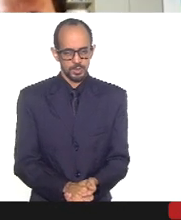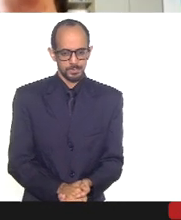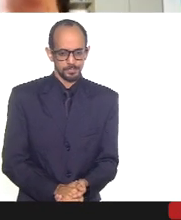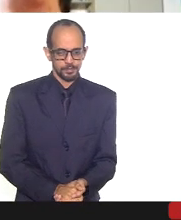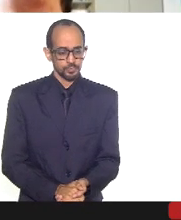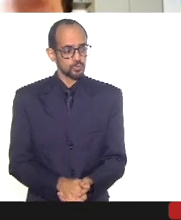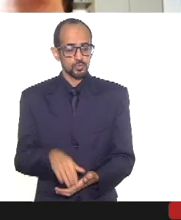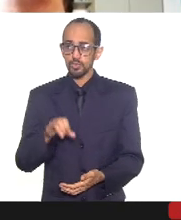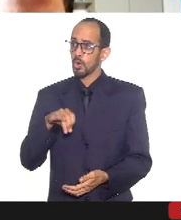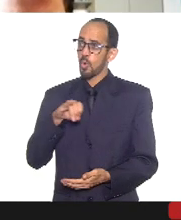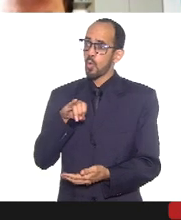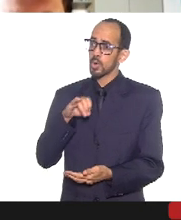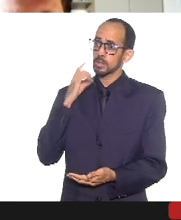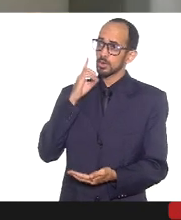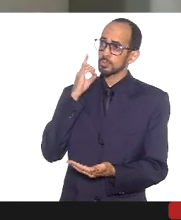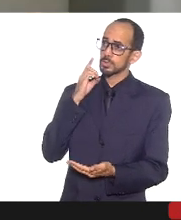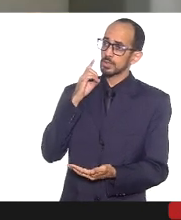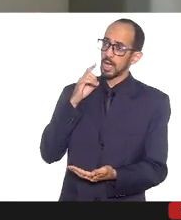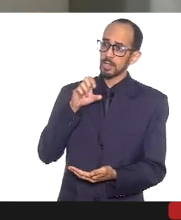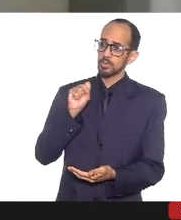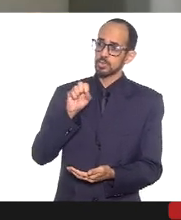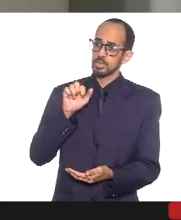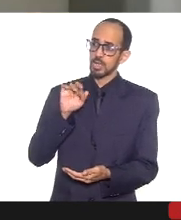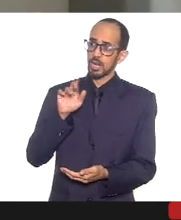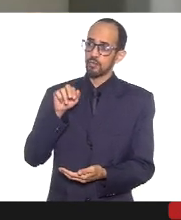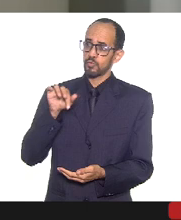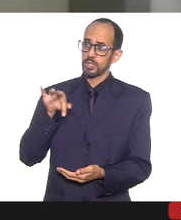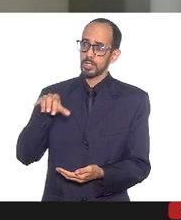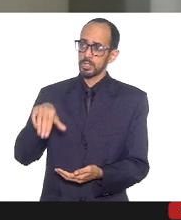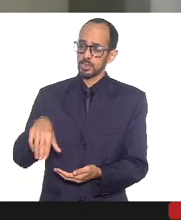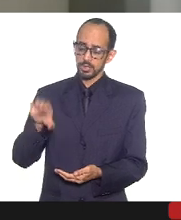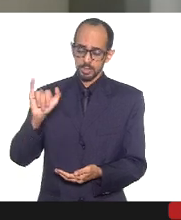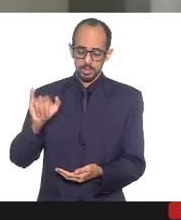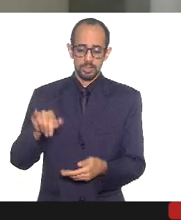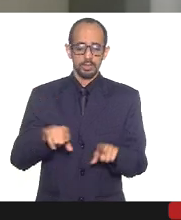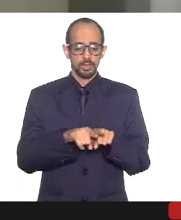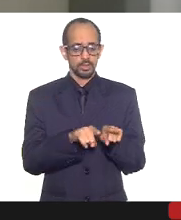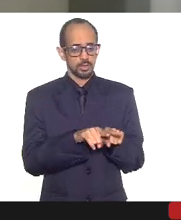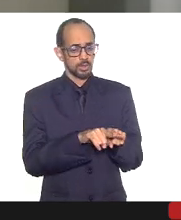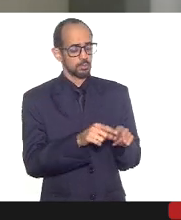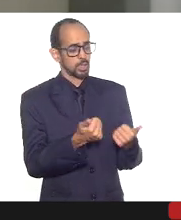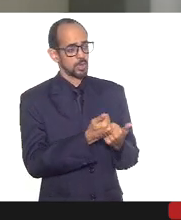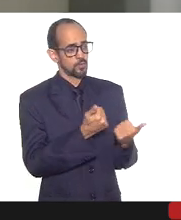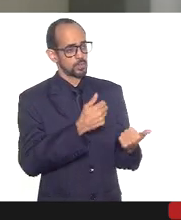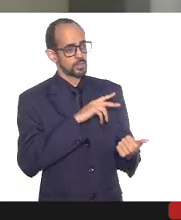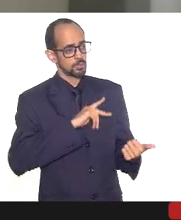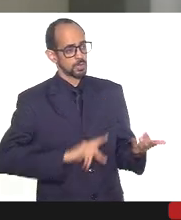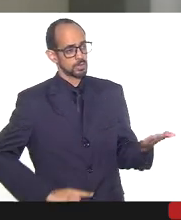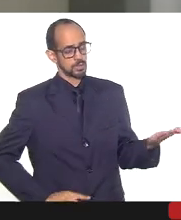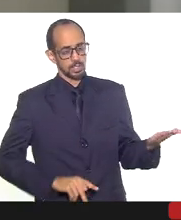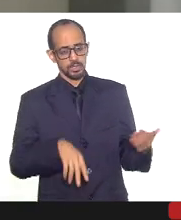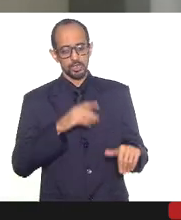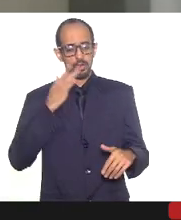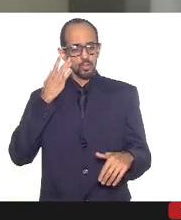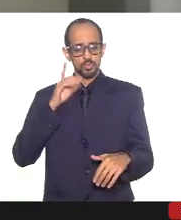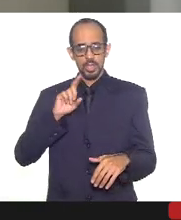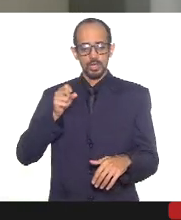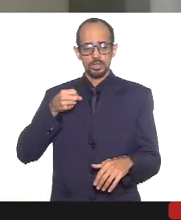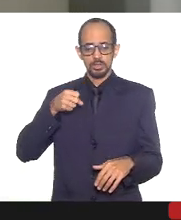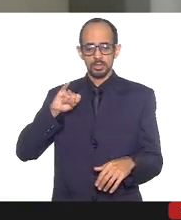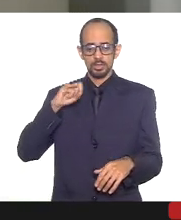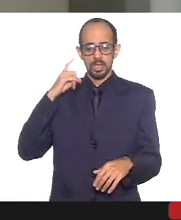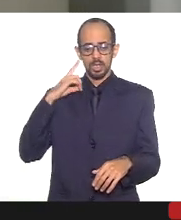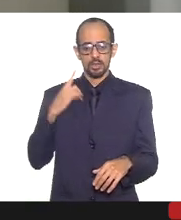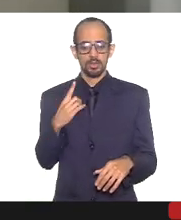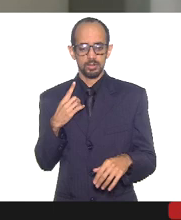Serafini, nosso presidente, deputado Rubens Bontempo, vice-presidente, não sei se a deputada Dani Monteiro está na sala, foram os nomes